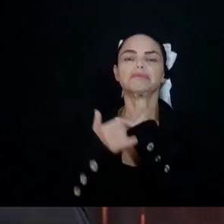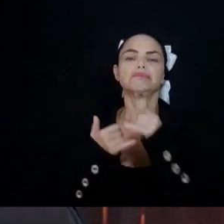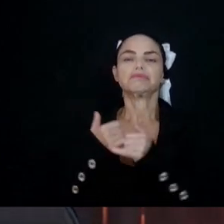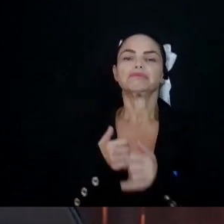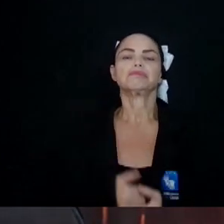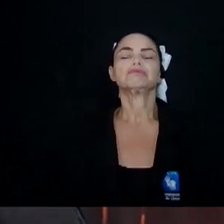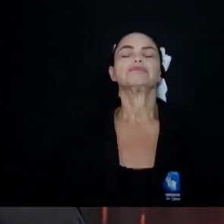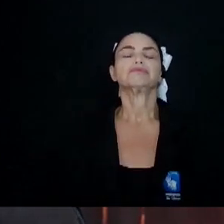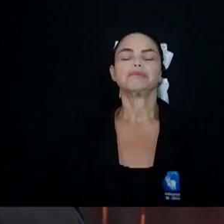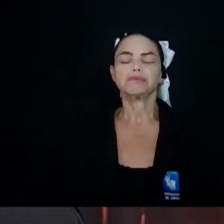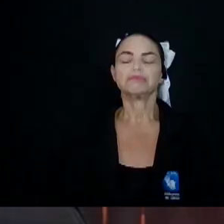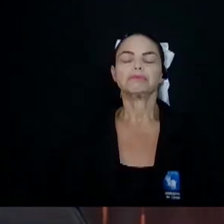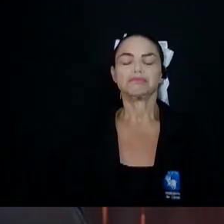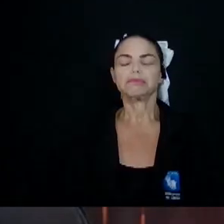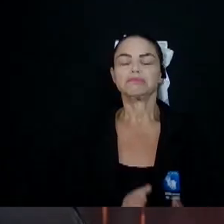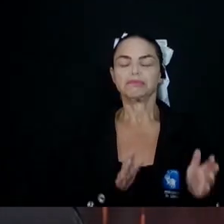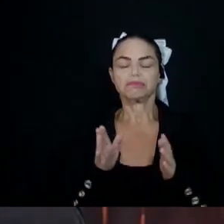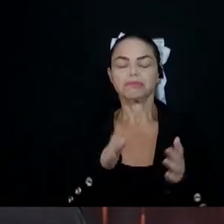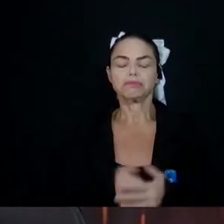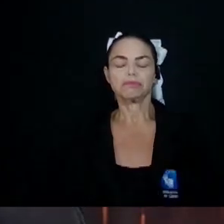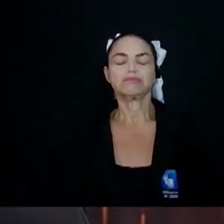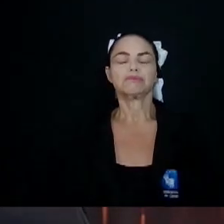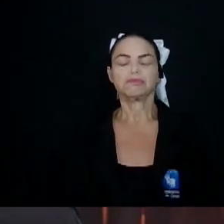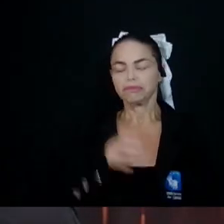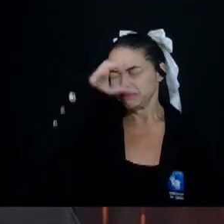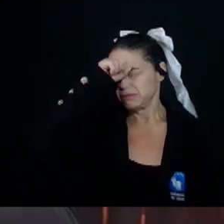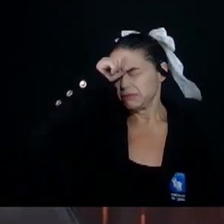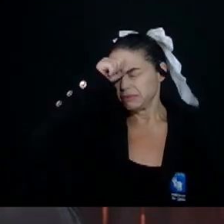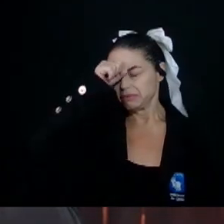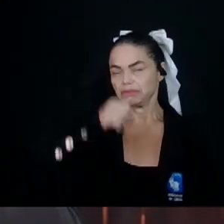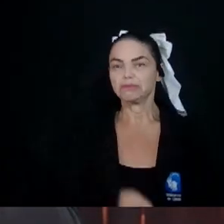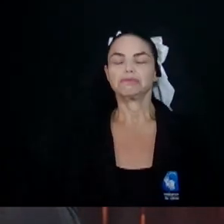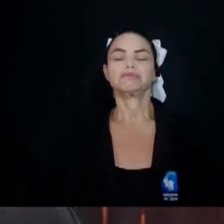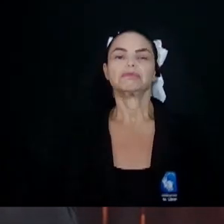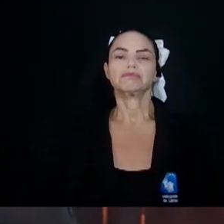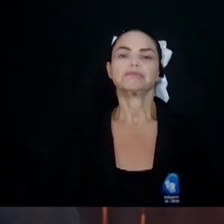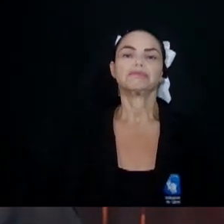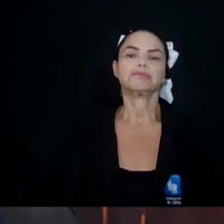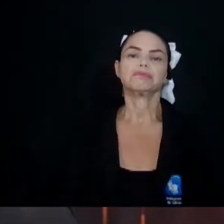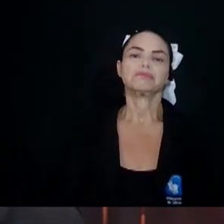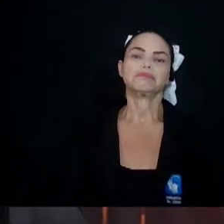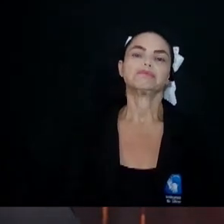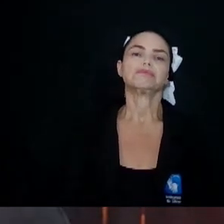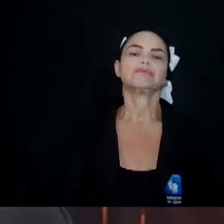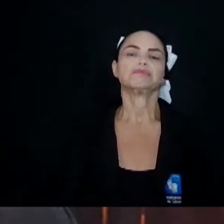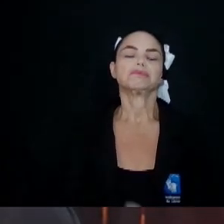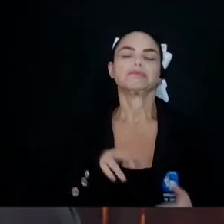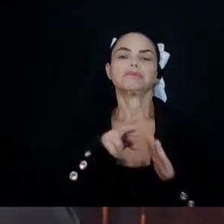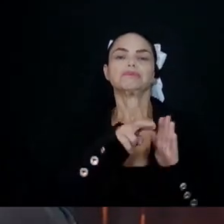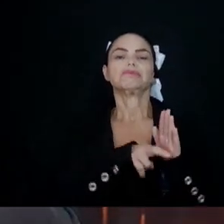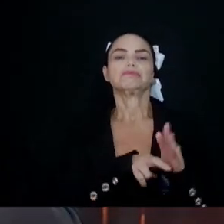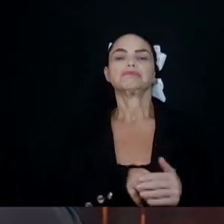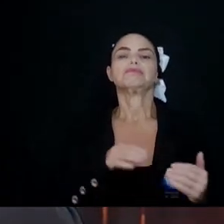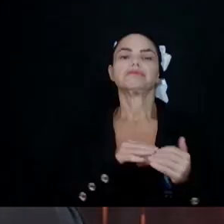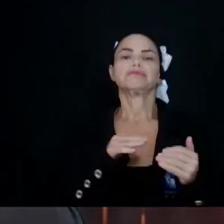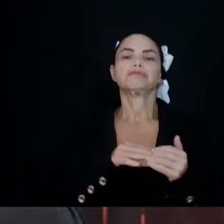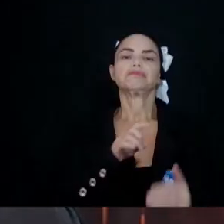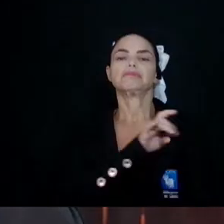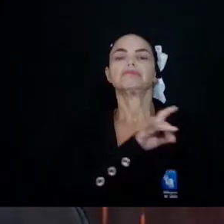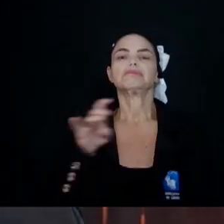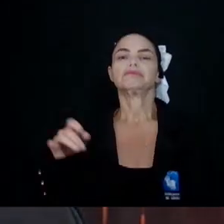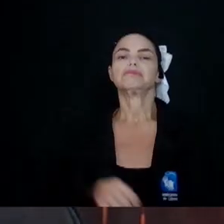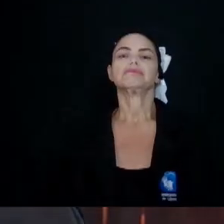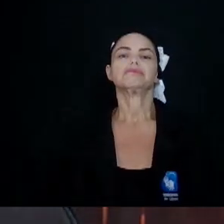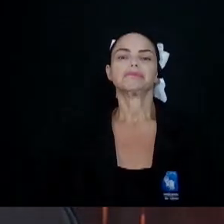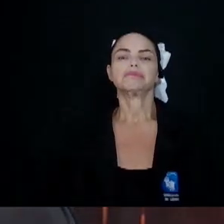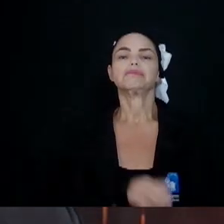desse momento, querer aprender e querer aplicar as restrições necessárias de acordo com cada criança.